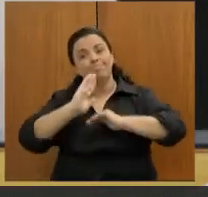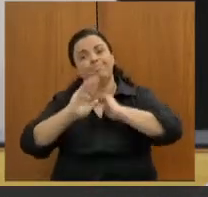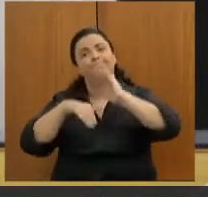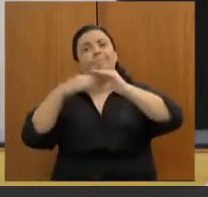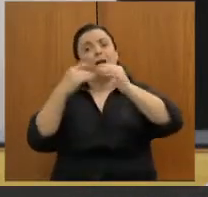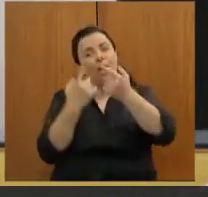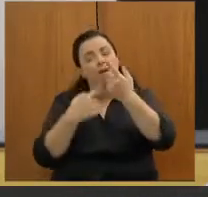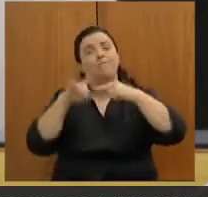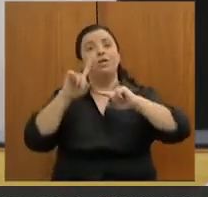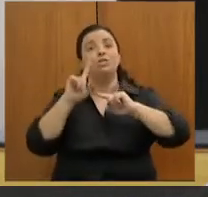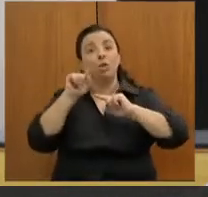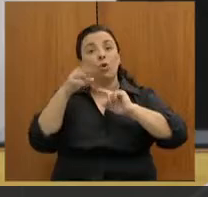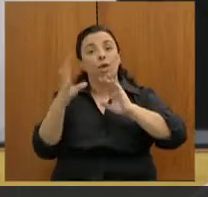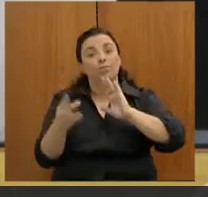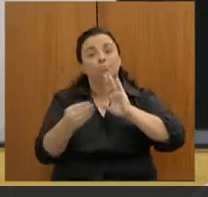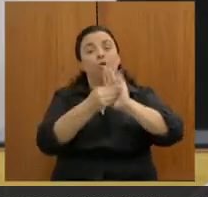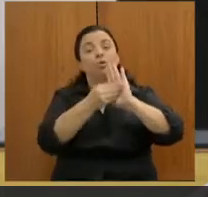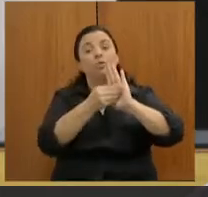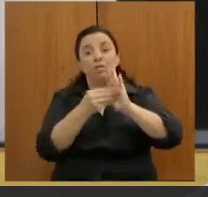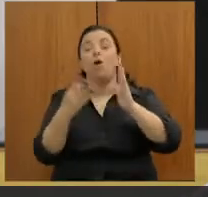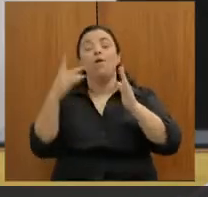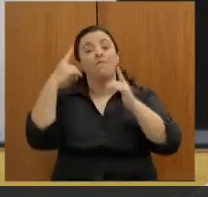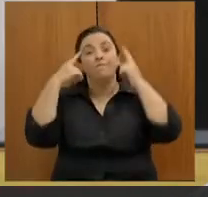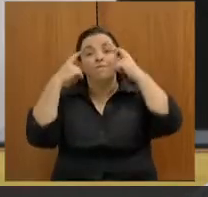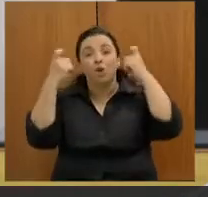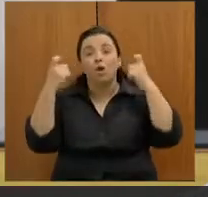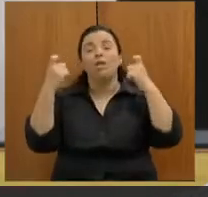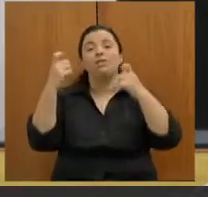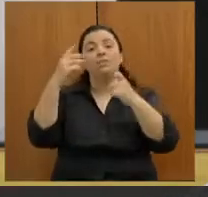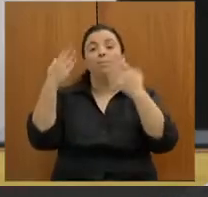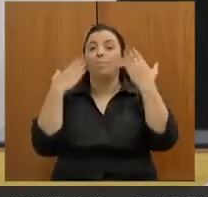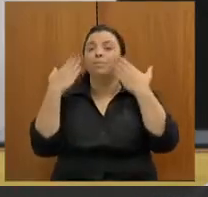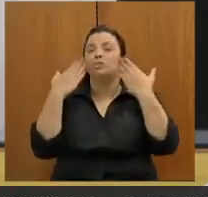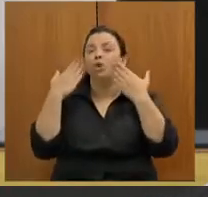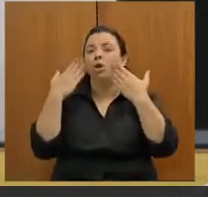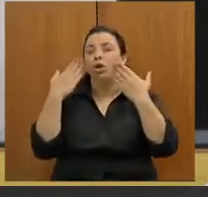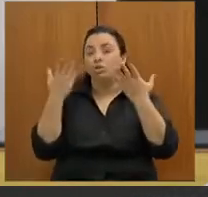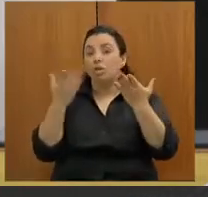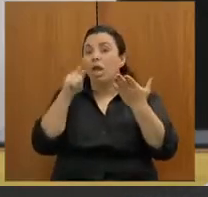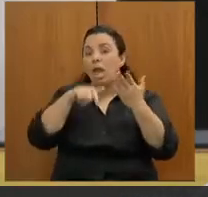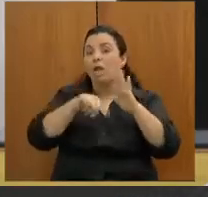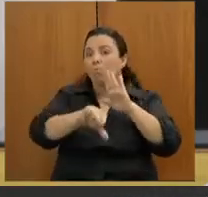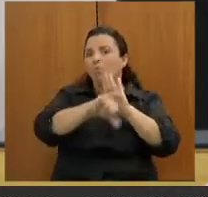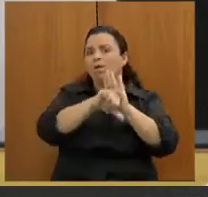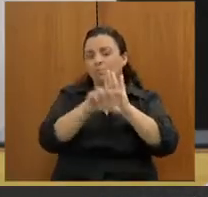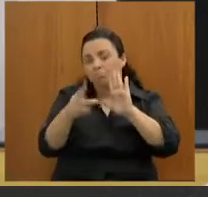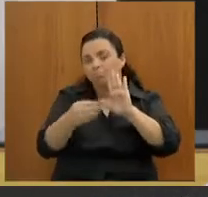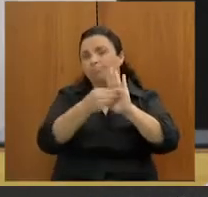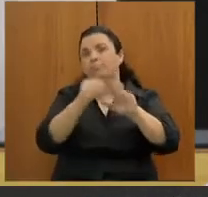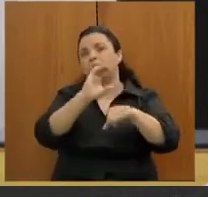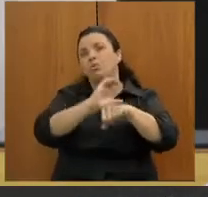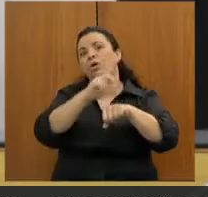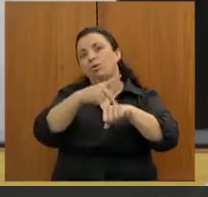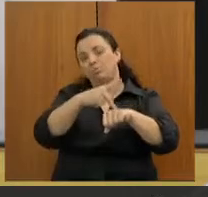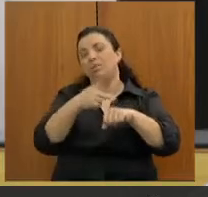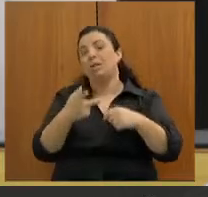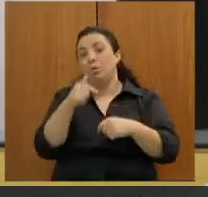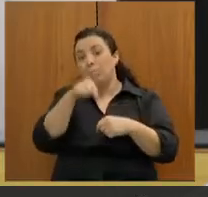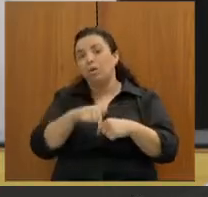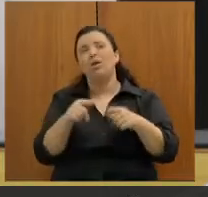inclusão da violência psicológica como um crime porque faz parte de uma das disse